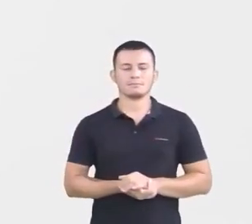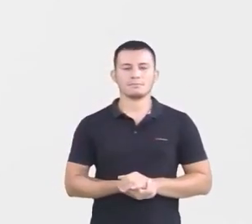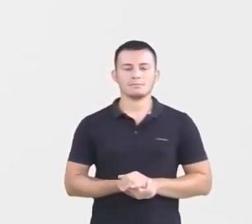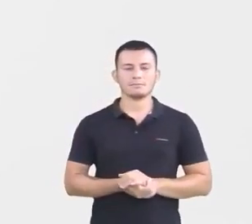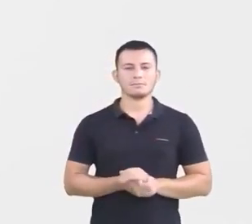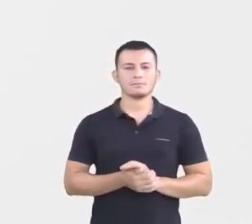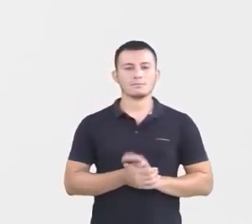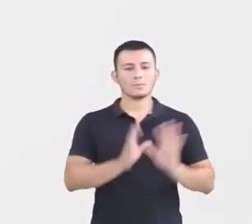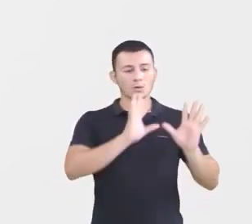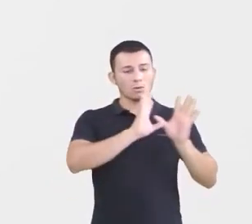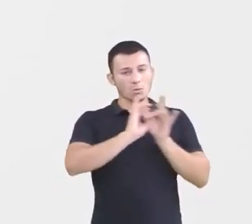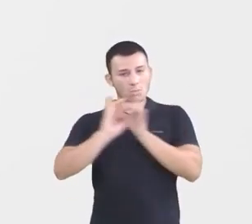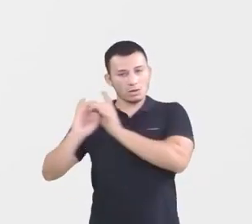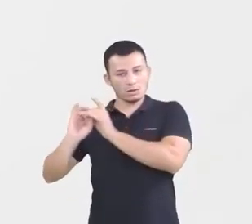Coesão sequencial